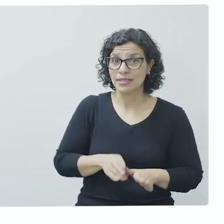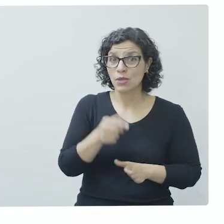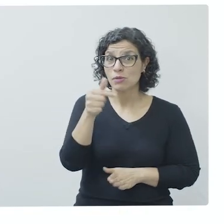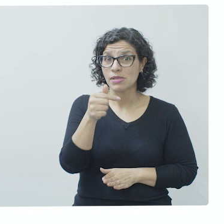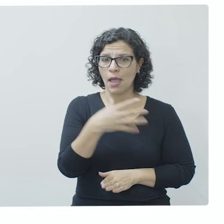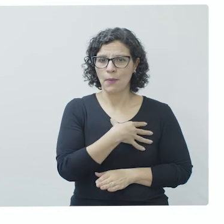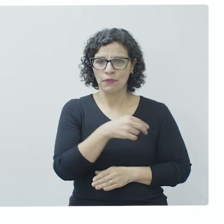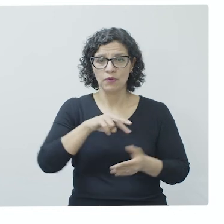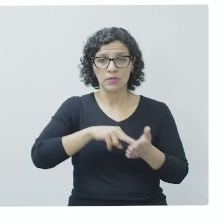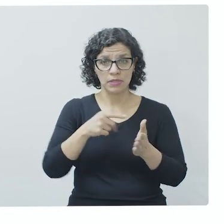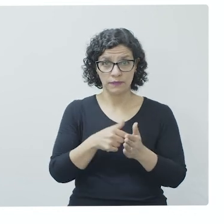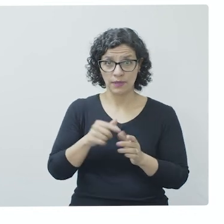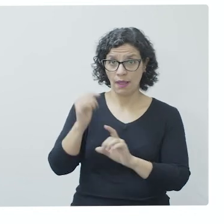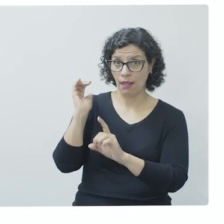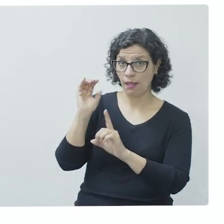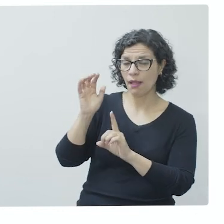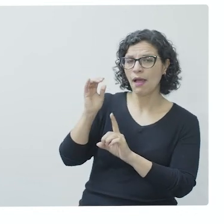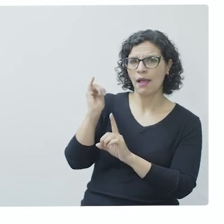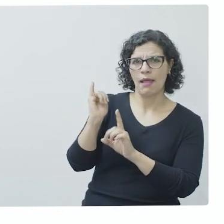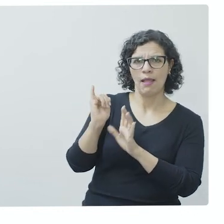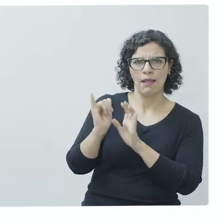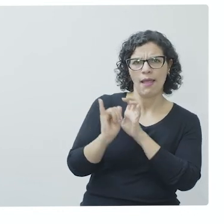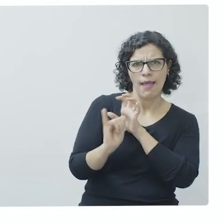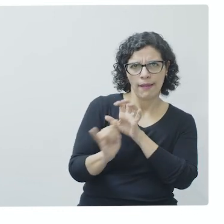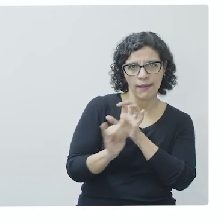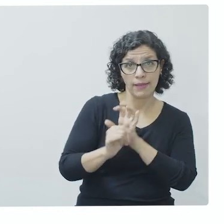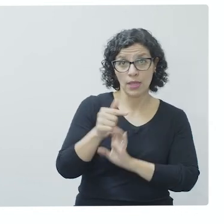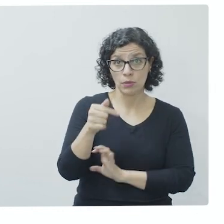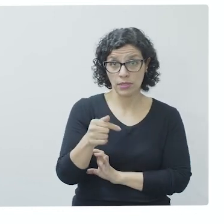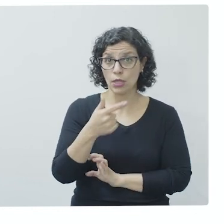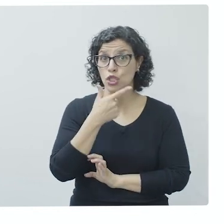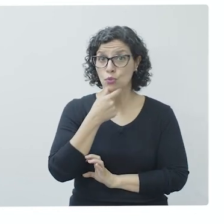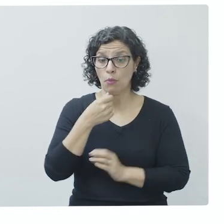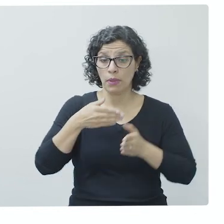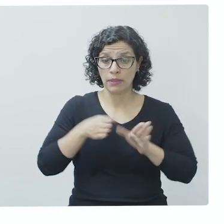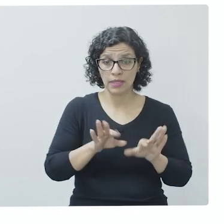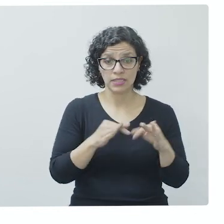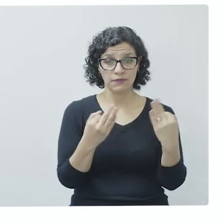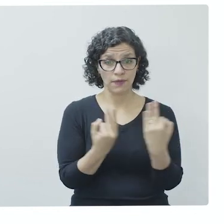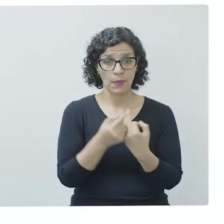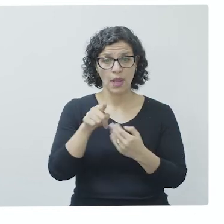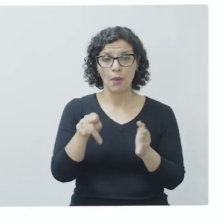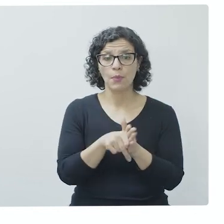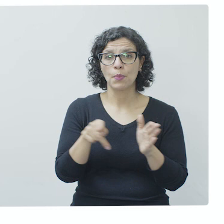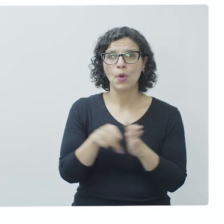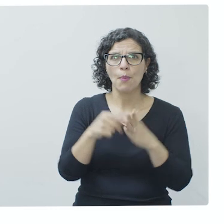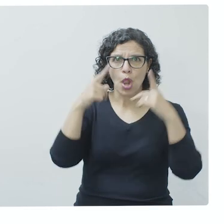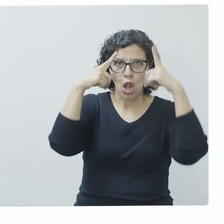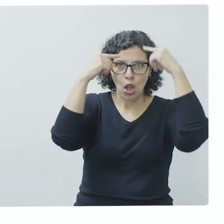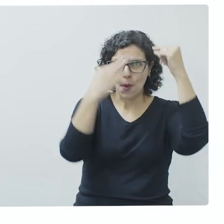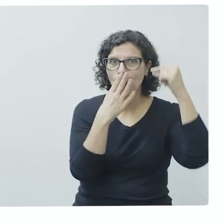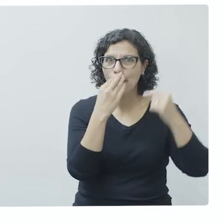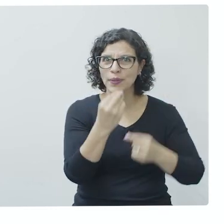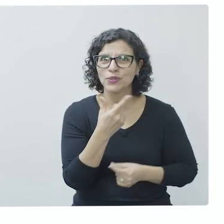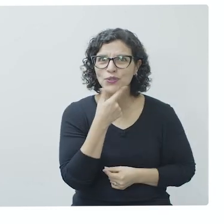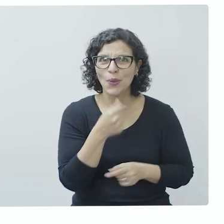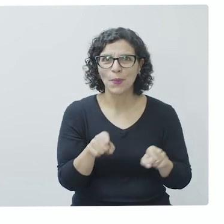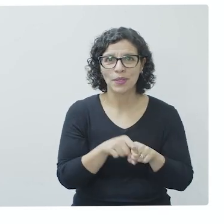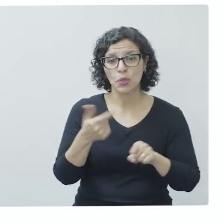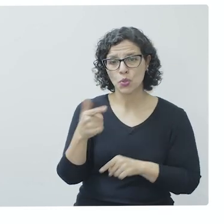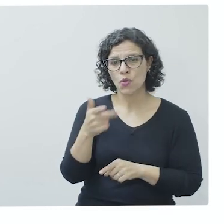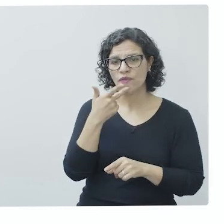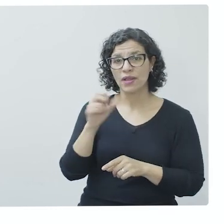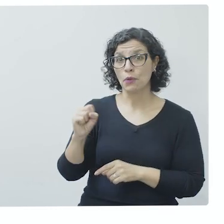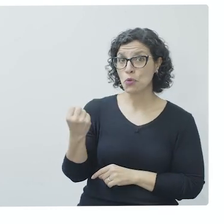do sétimo filho. Segundo a lenda, o sétimo filho homem, que nasce em uma família, torna-se lobisomem. Outros